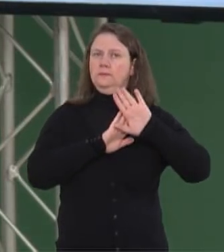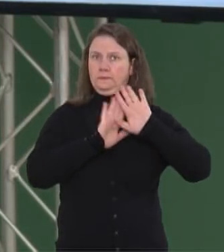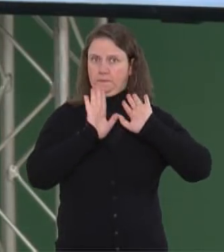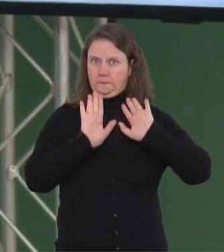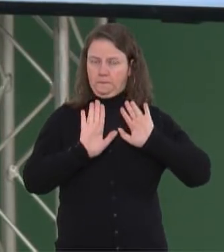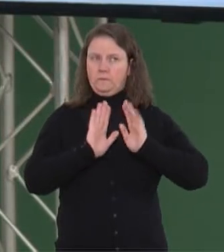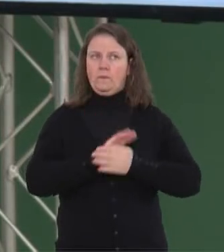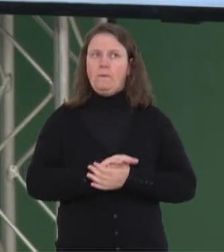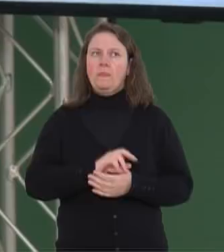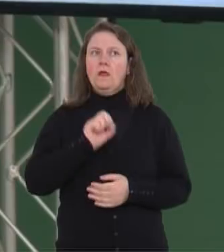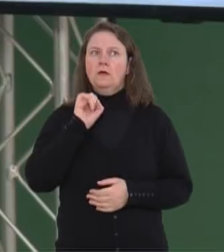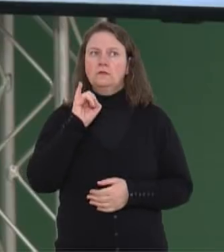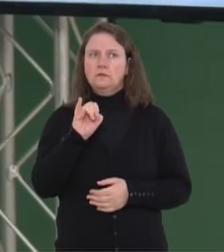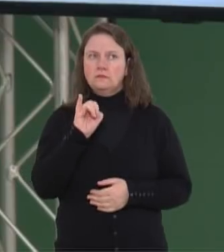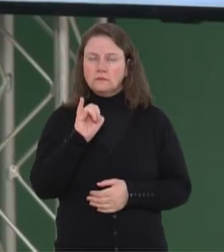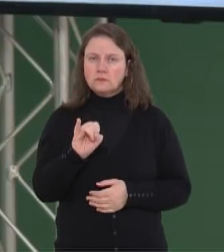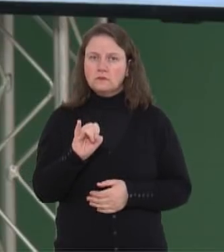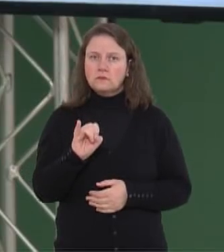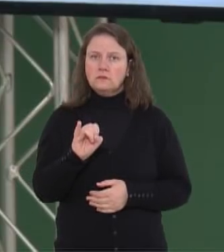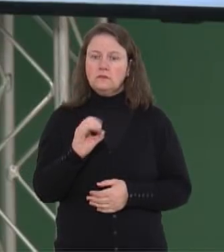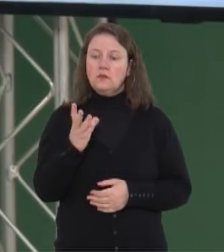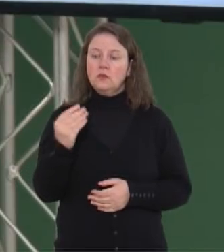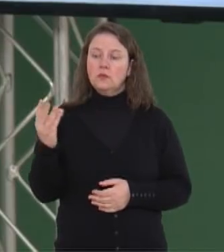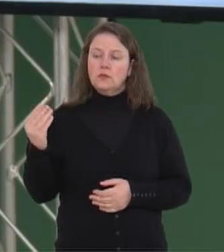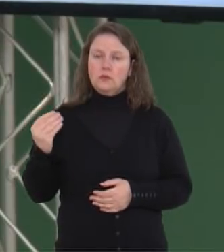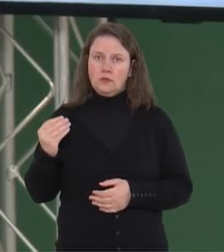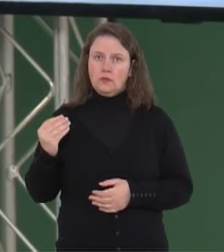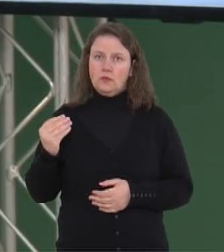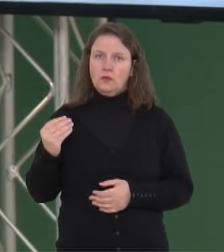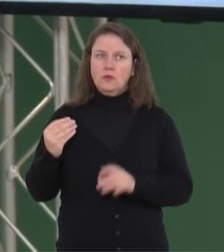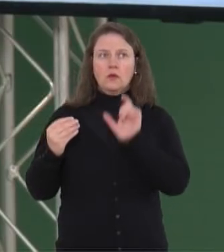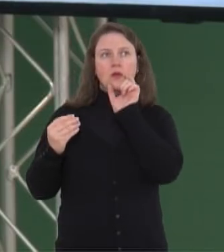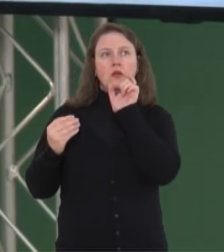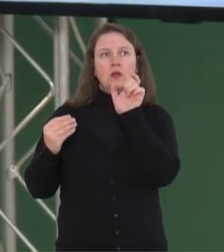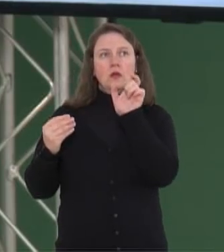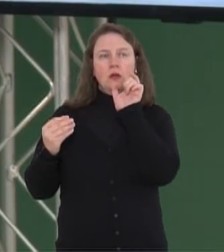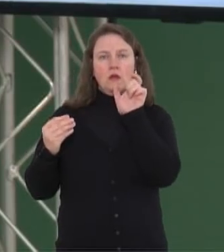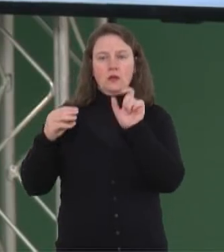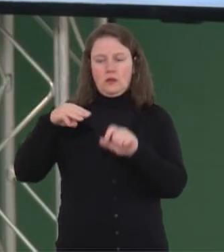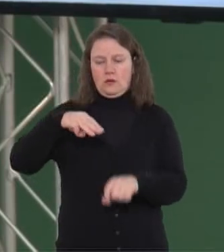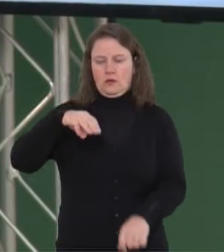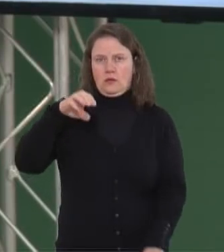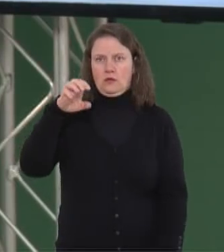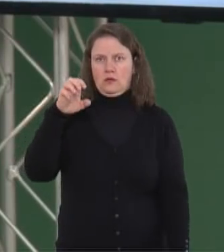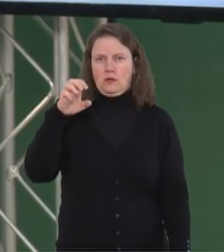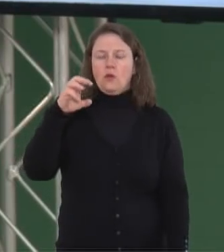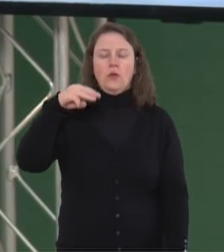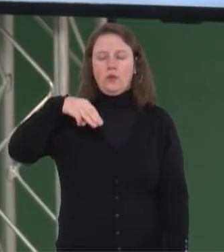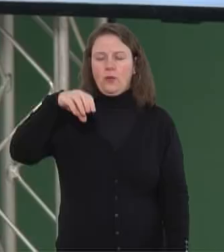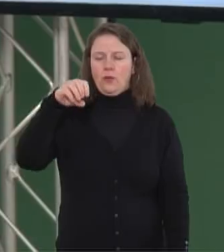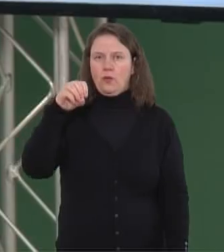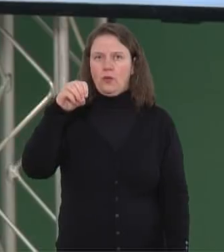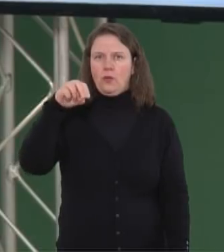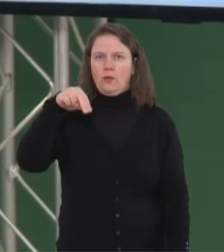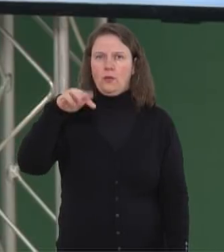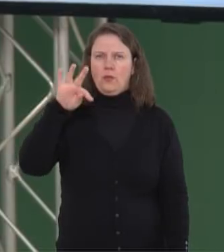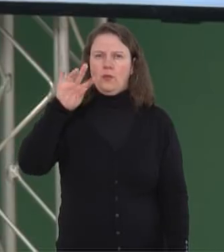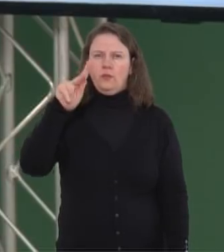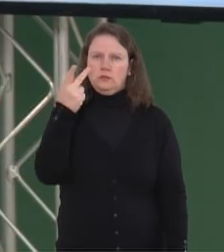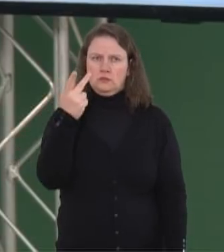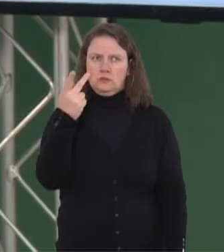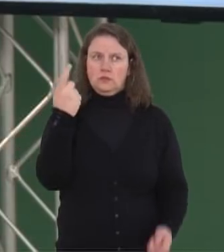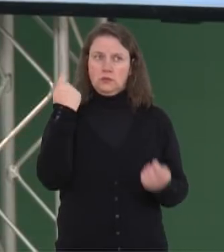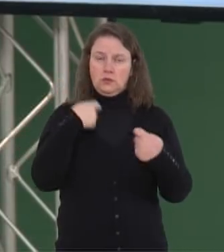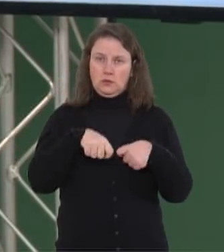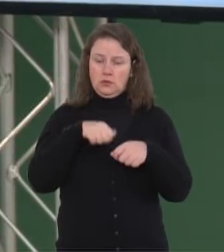situaçãozinha. Se eu colocar aqui no plural, a palavrinha month vai ter que ir para o plural também. E eu